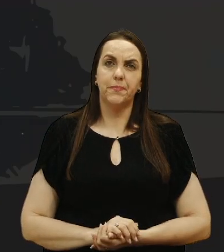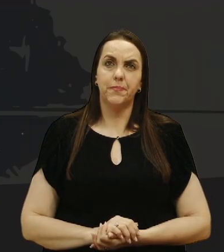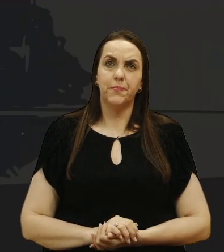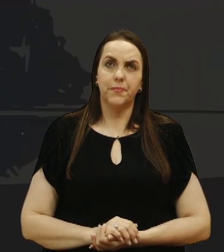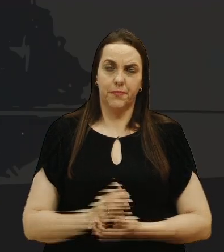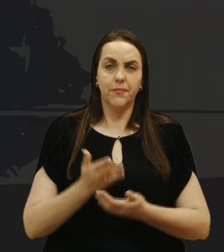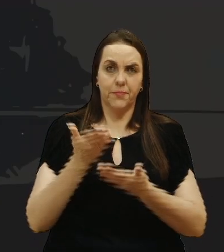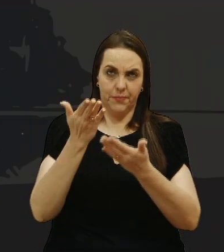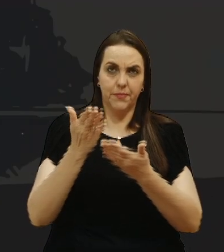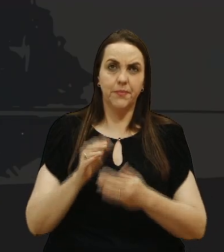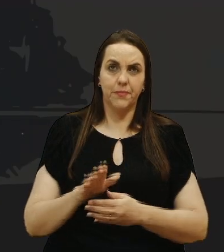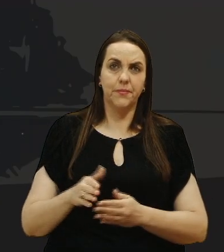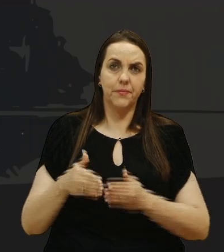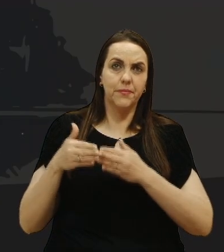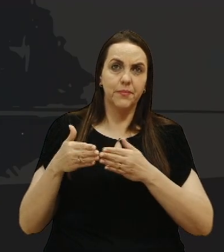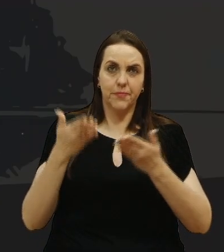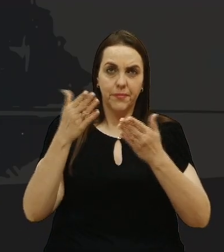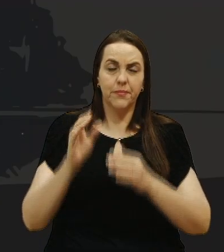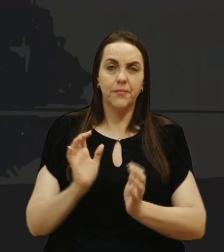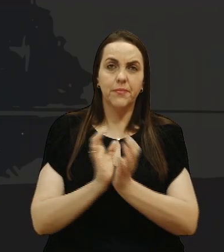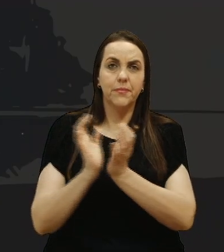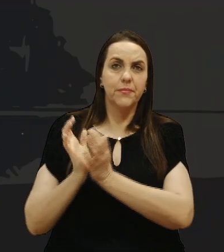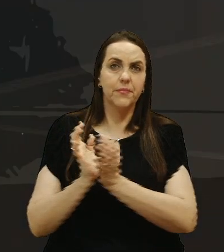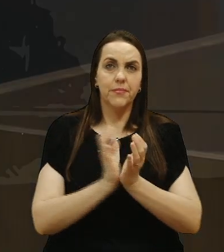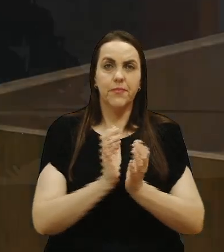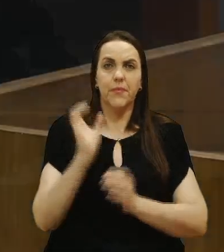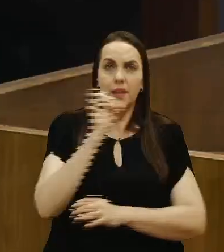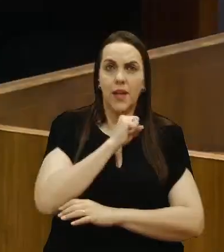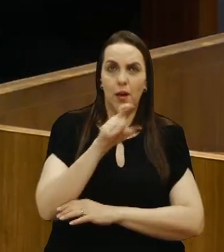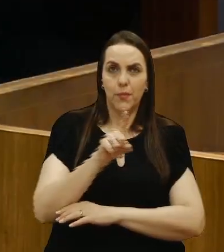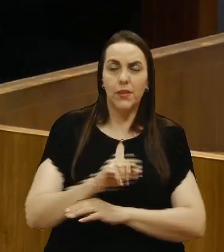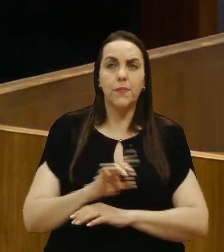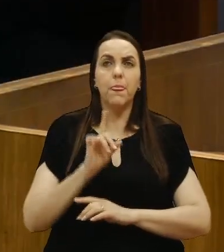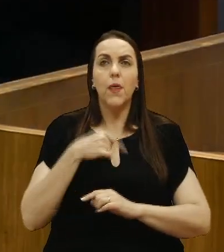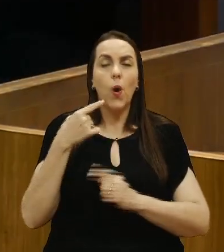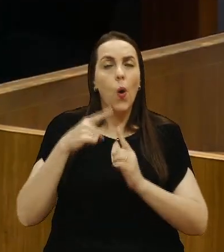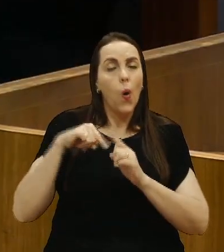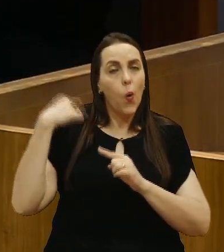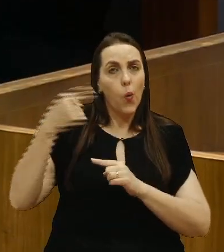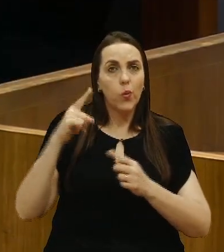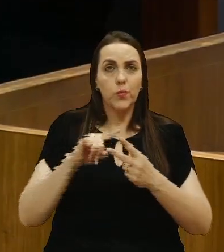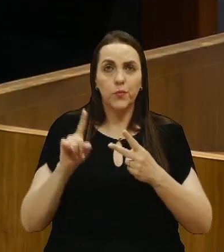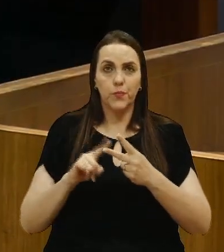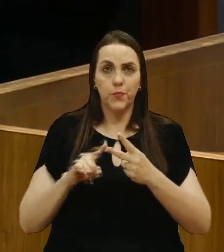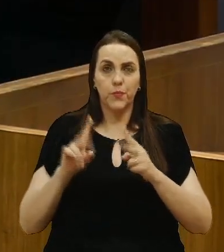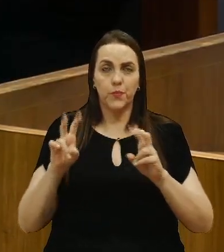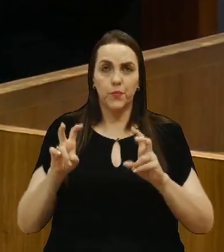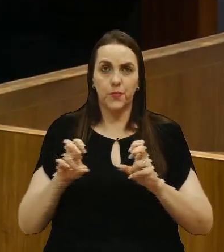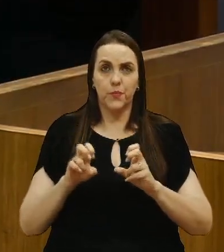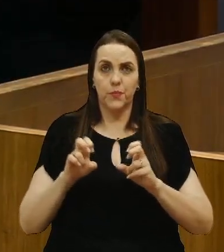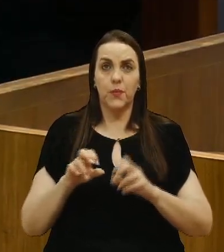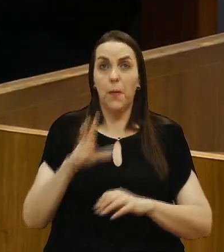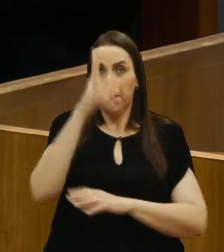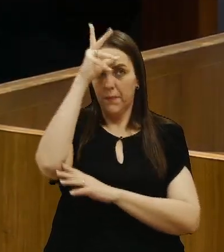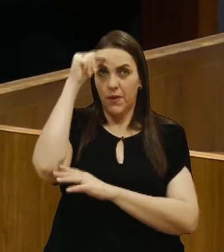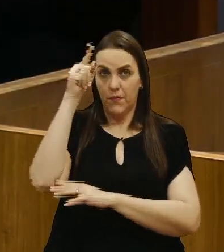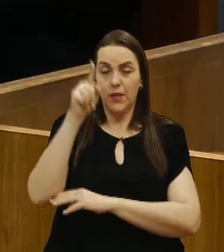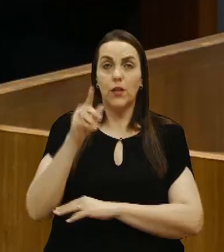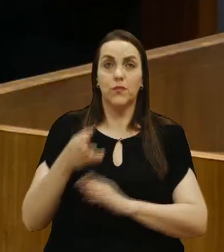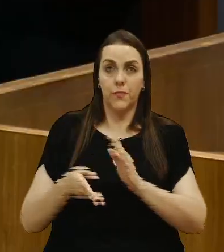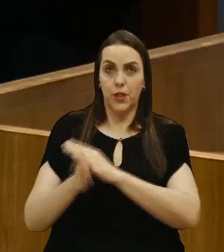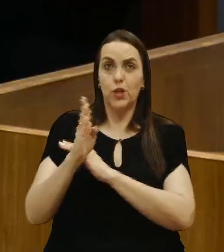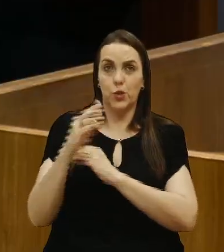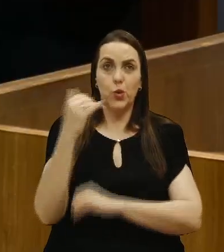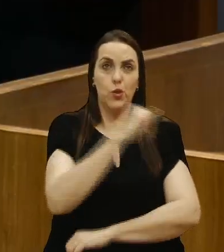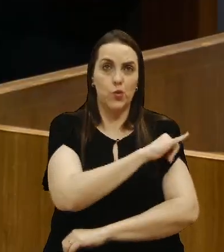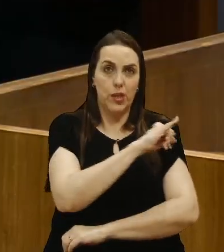Para poder passar os apartes para os colegas, de forma rápida, outra questão que eu queria trazer. Eu vi que o nosso prefeito estava lá no Rio de Janeiro com